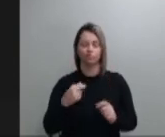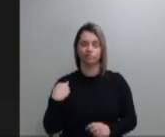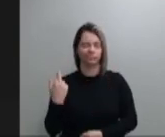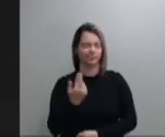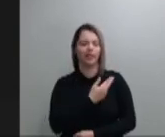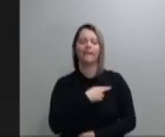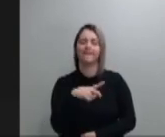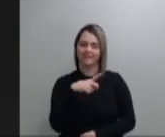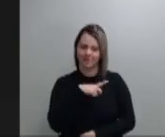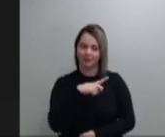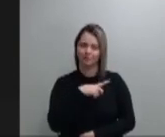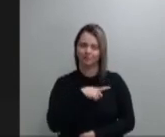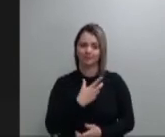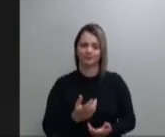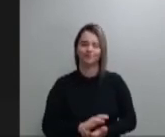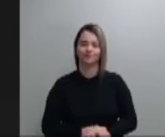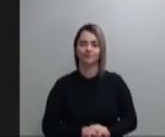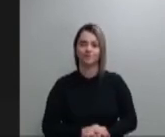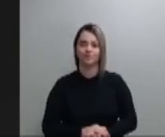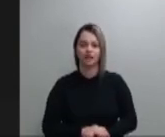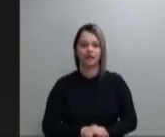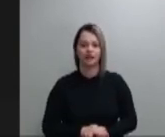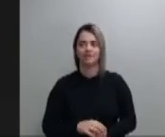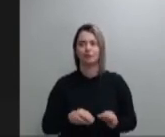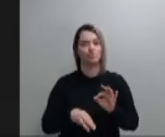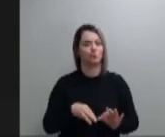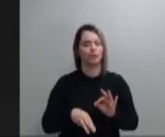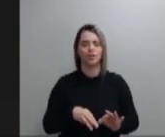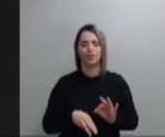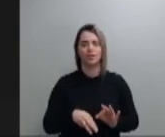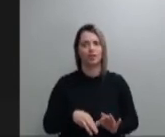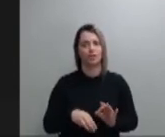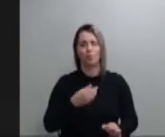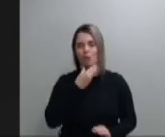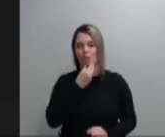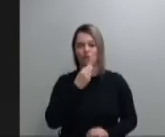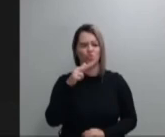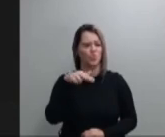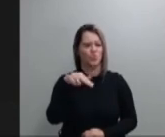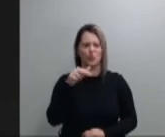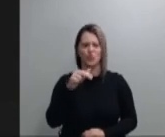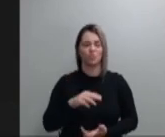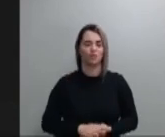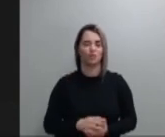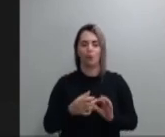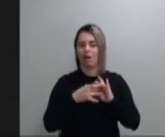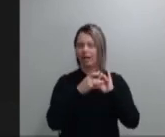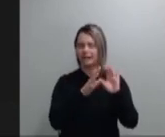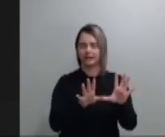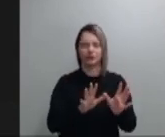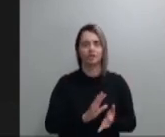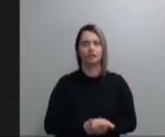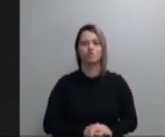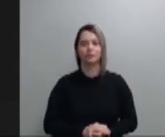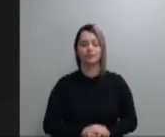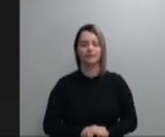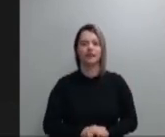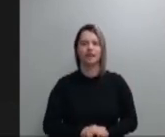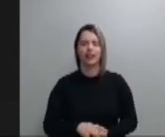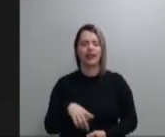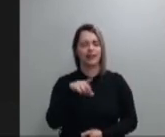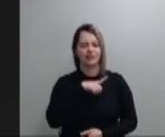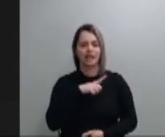ministro Napoleão nunca deixa de disposição se é uma um grande atributo de sua excelência é não ter disposição